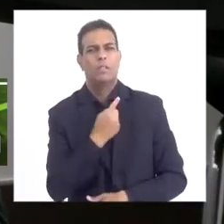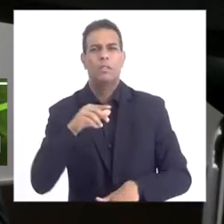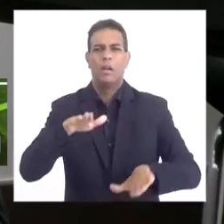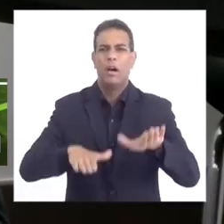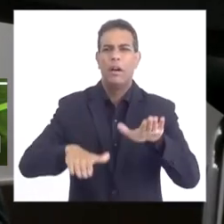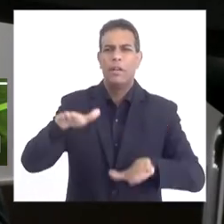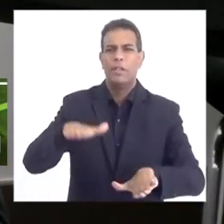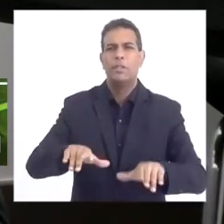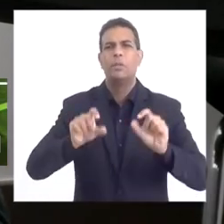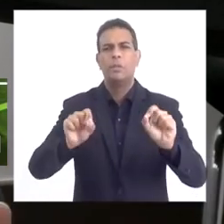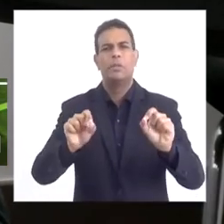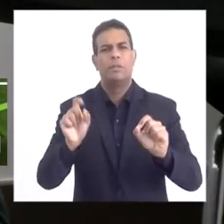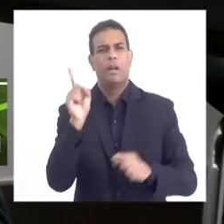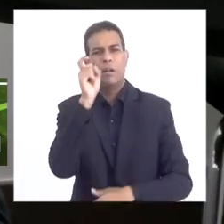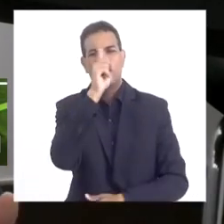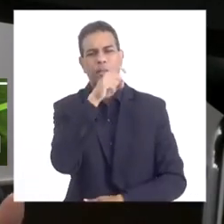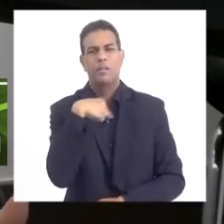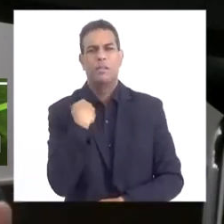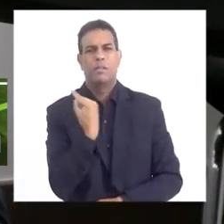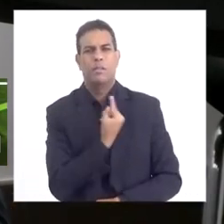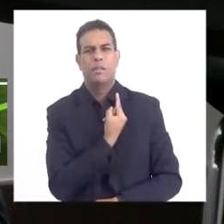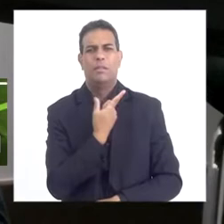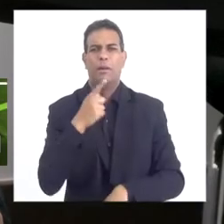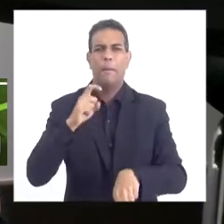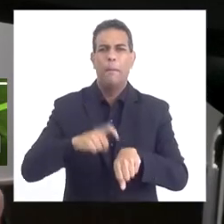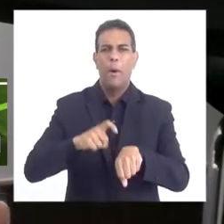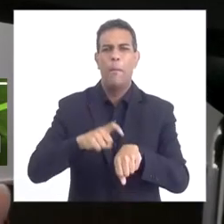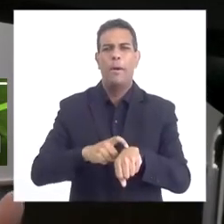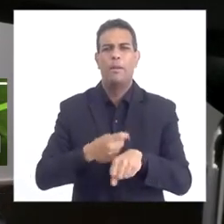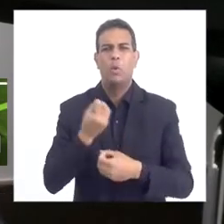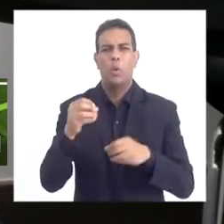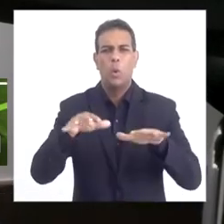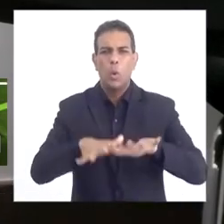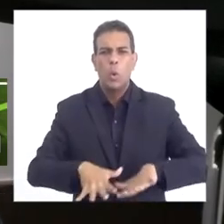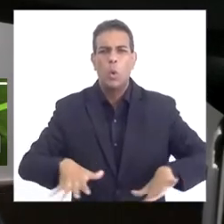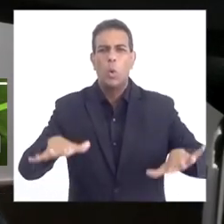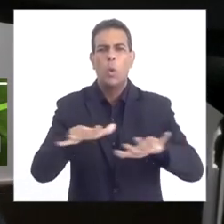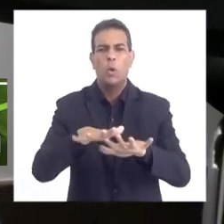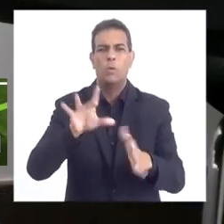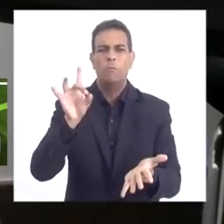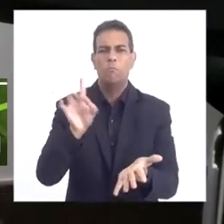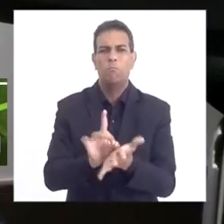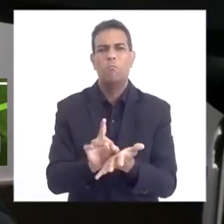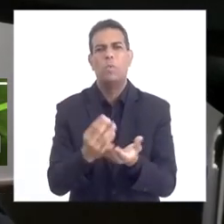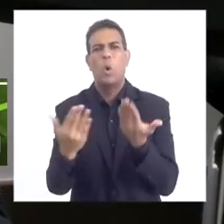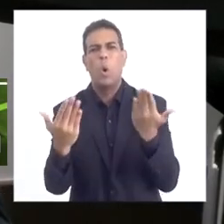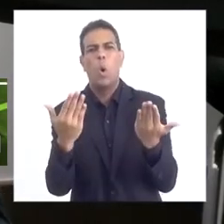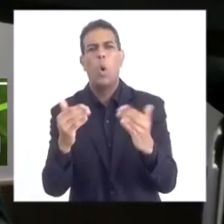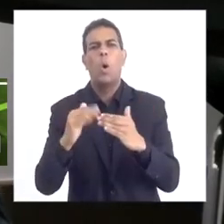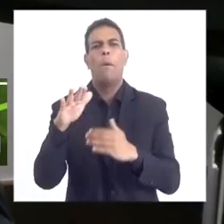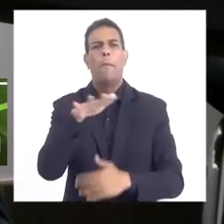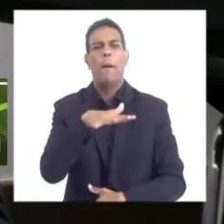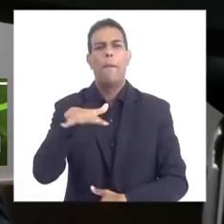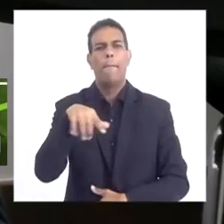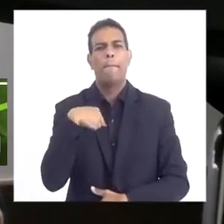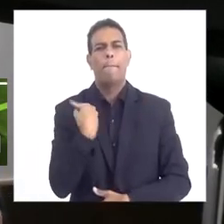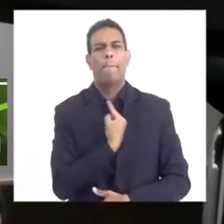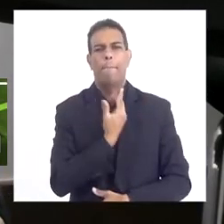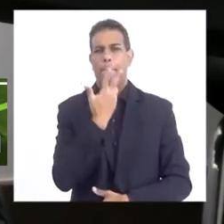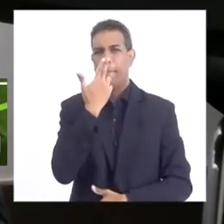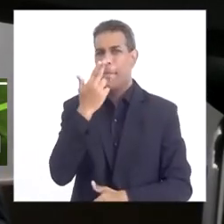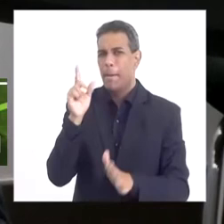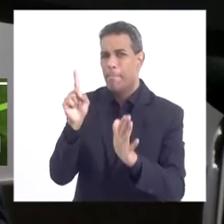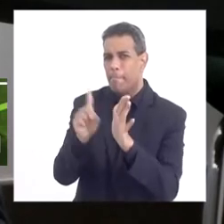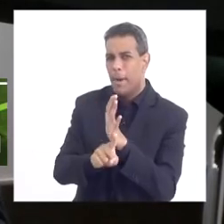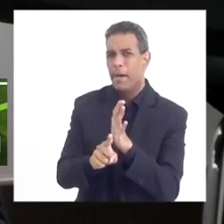ficam muito aquém do mundo real, ou eventualmente, raramente, acima do mundo real. Então, não é uma pergunta, é